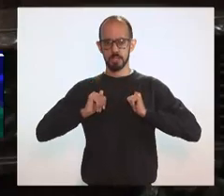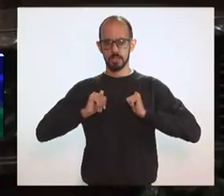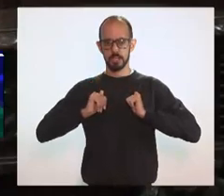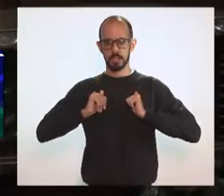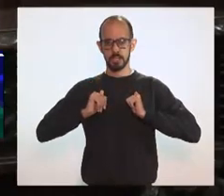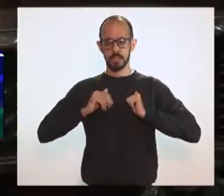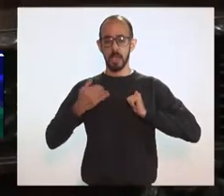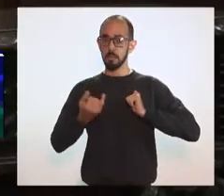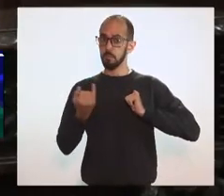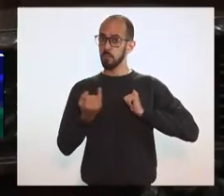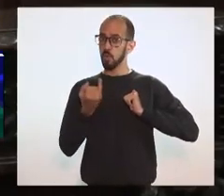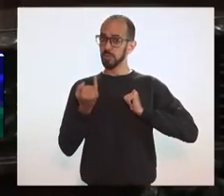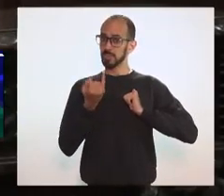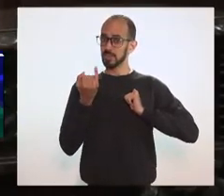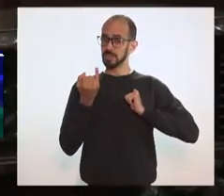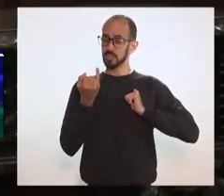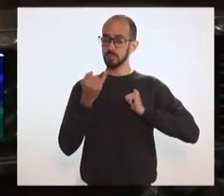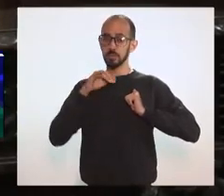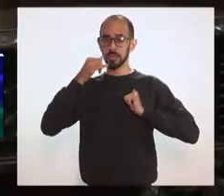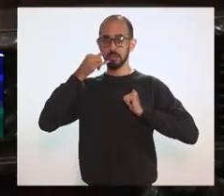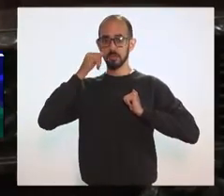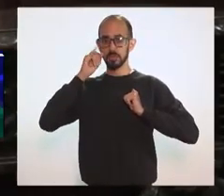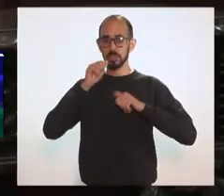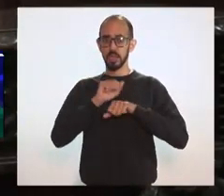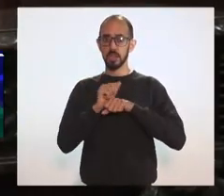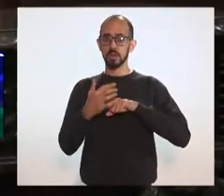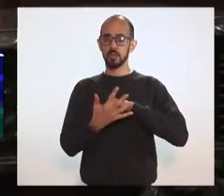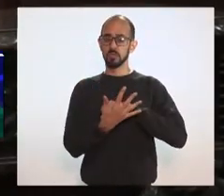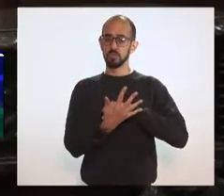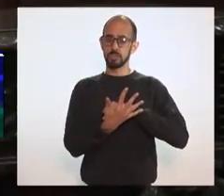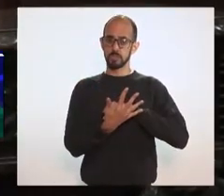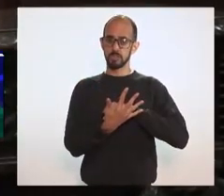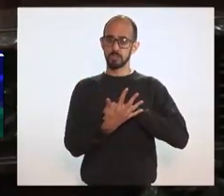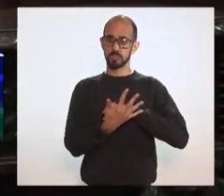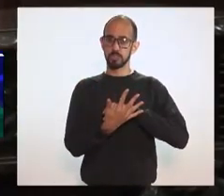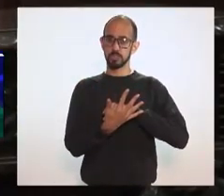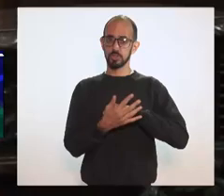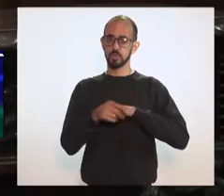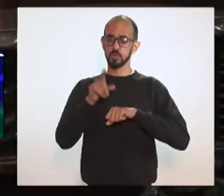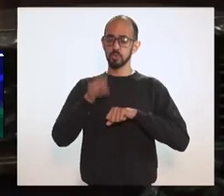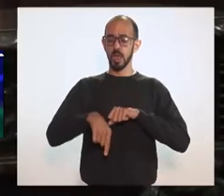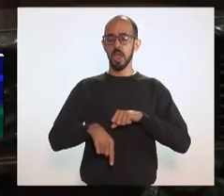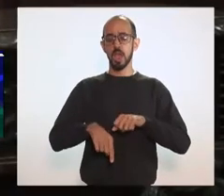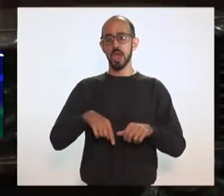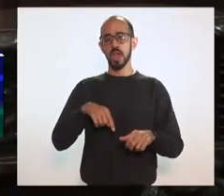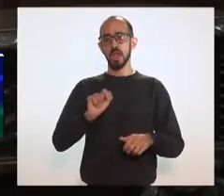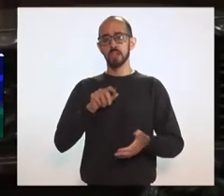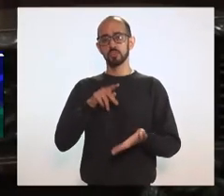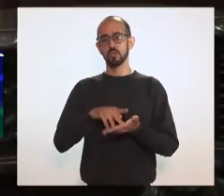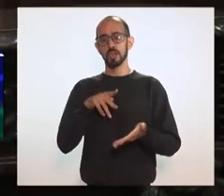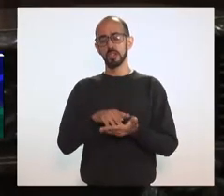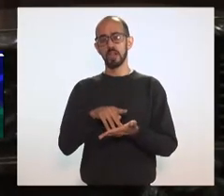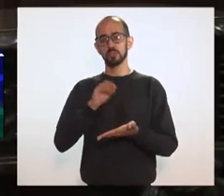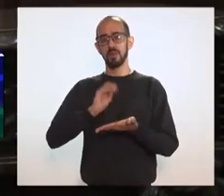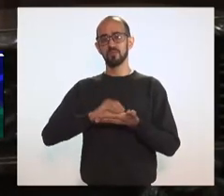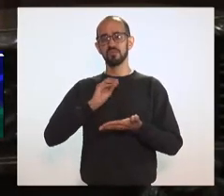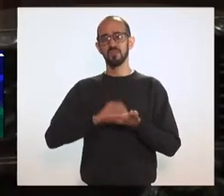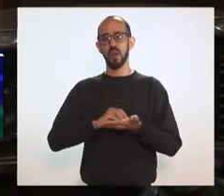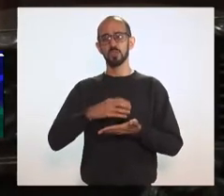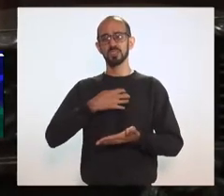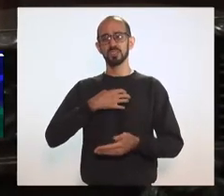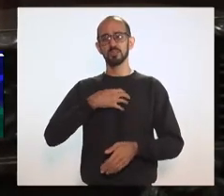as pessoas possam prevenir a Covid-19. É extremamente desumano a